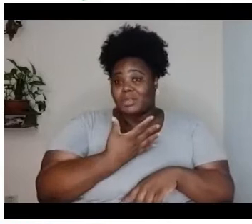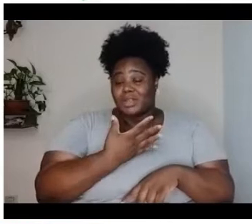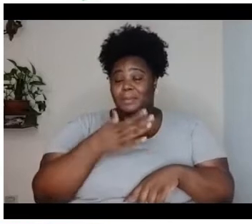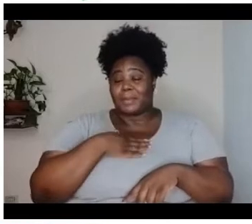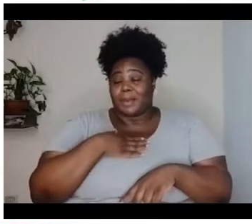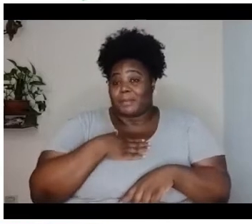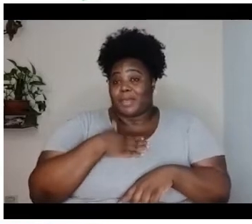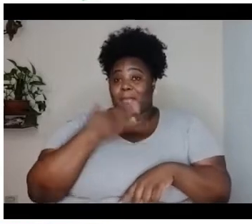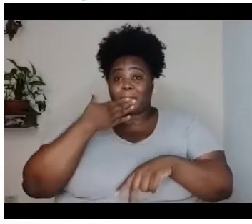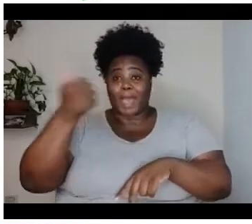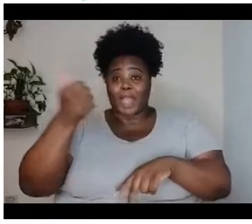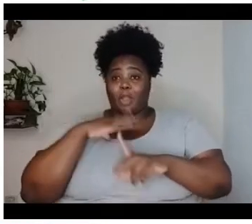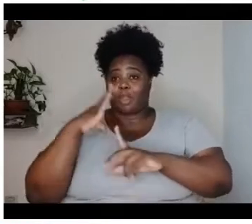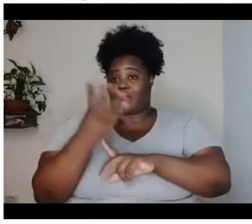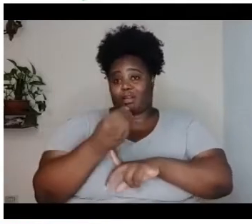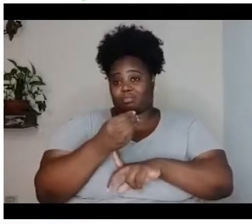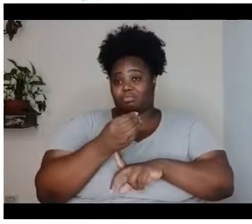acrescenta como artista.